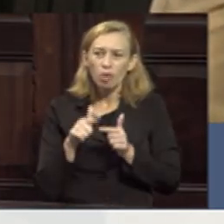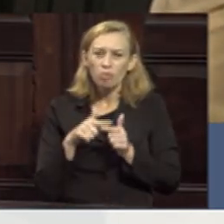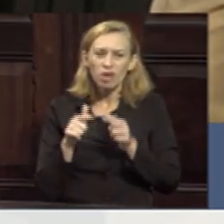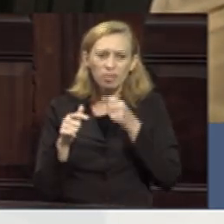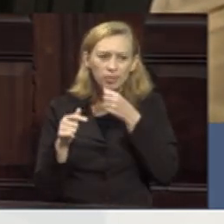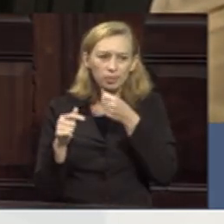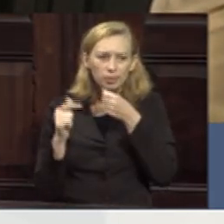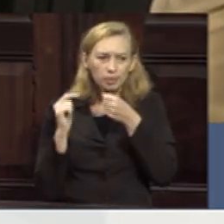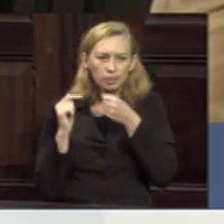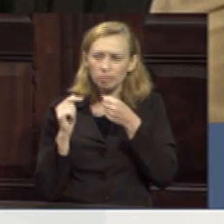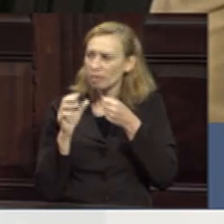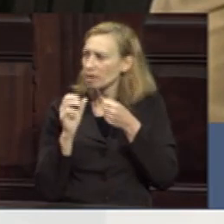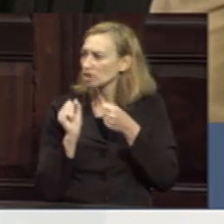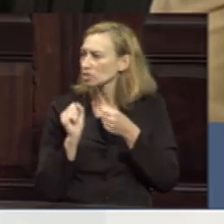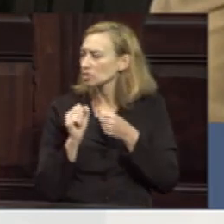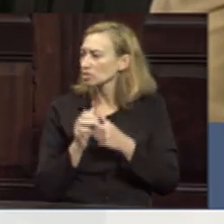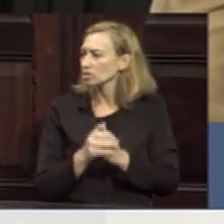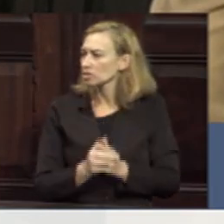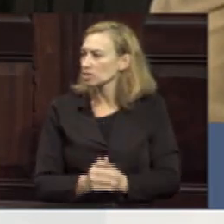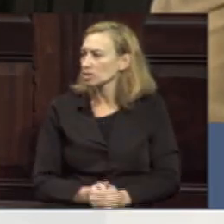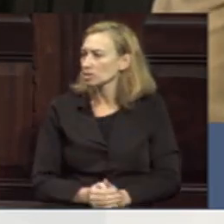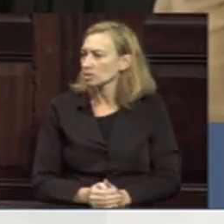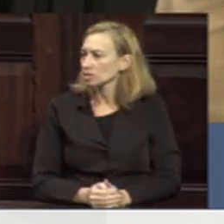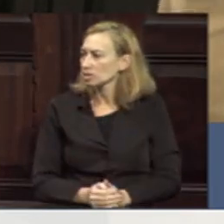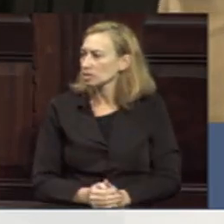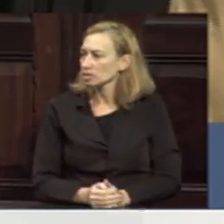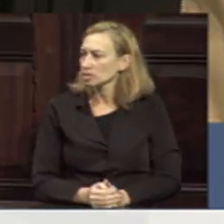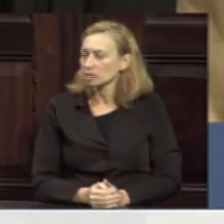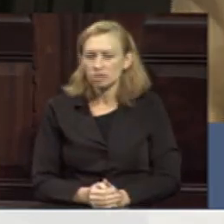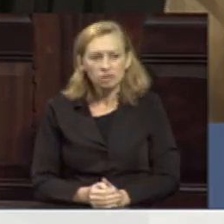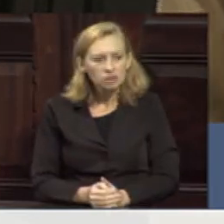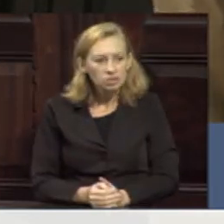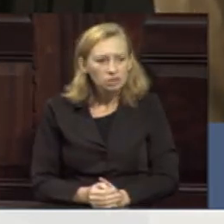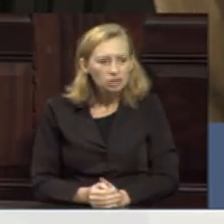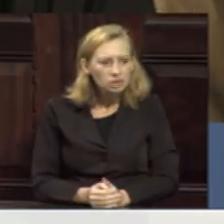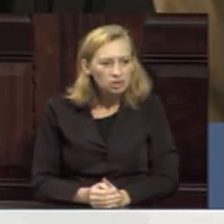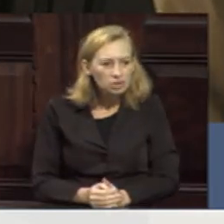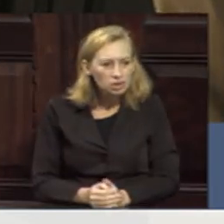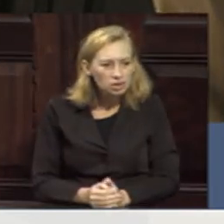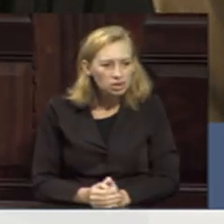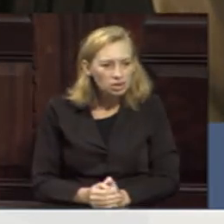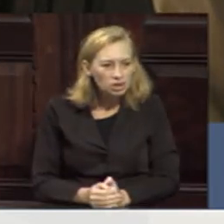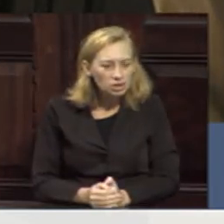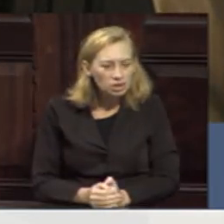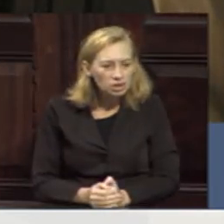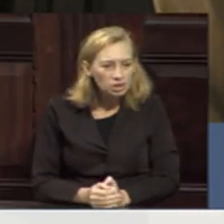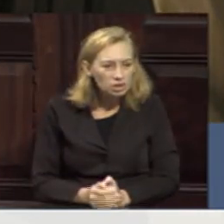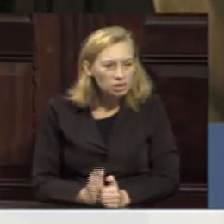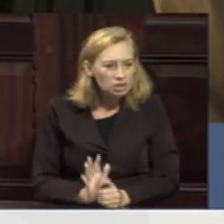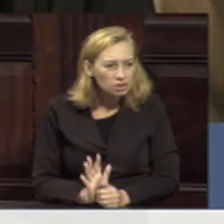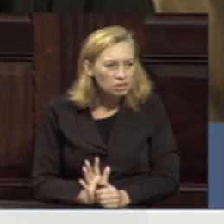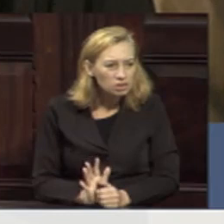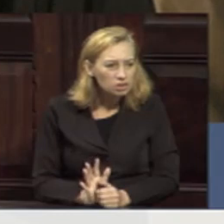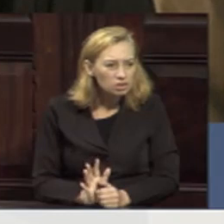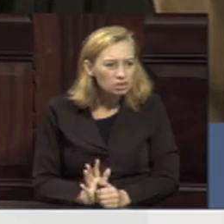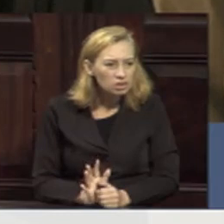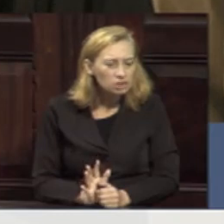fundo nos corações de todos nós, porque